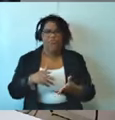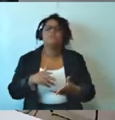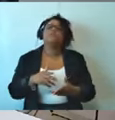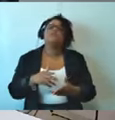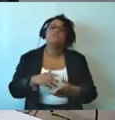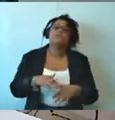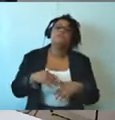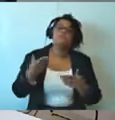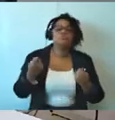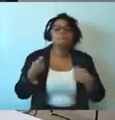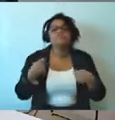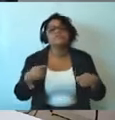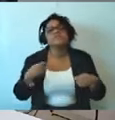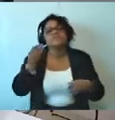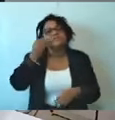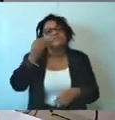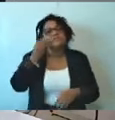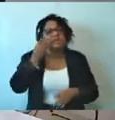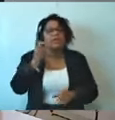né,